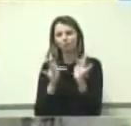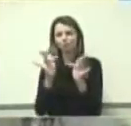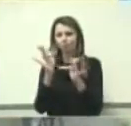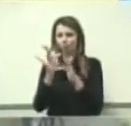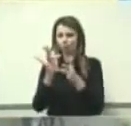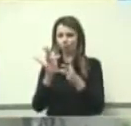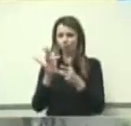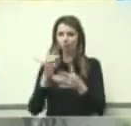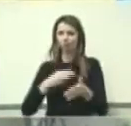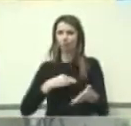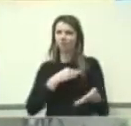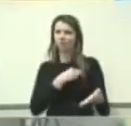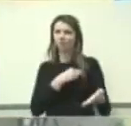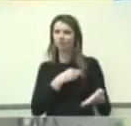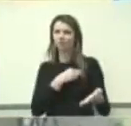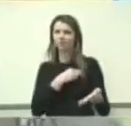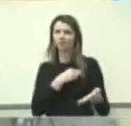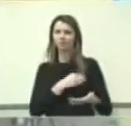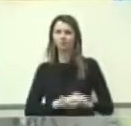Jesus